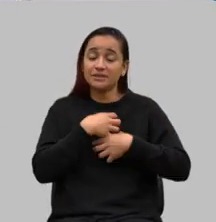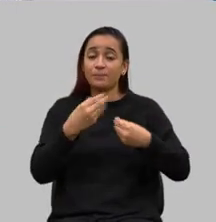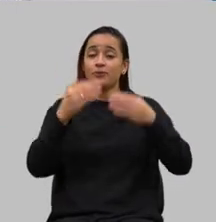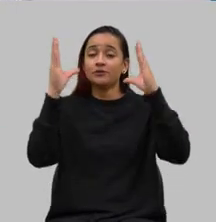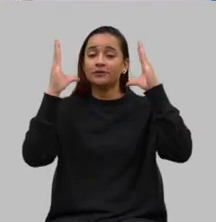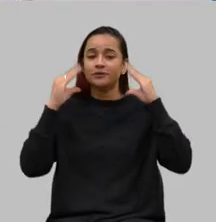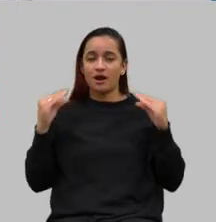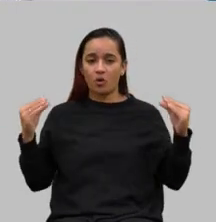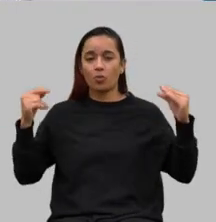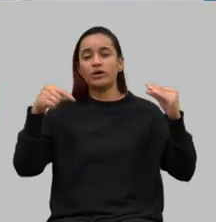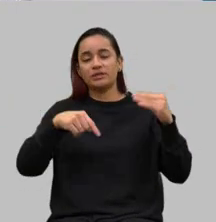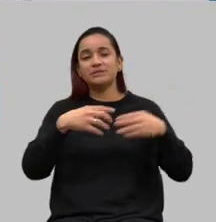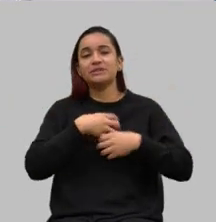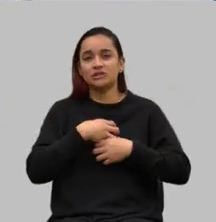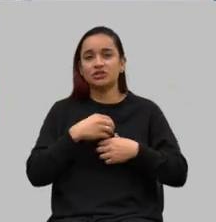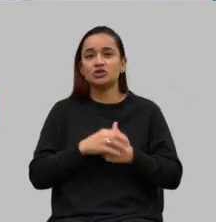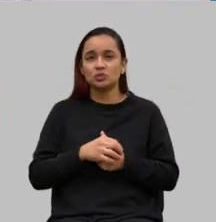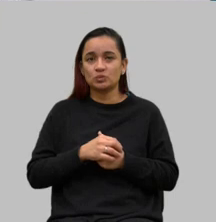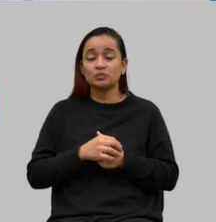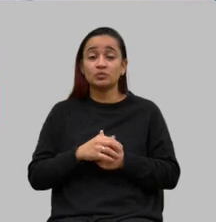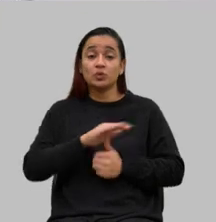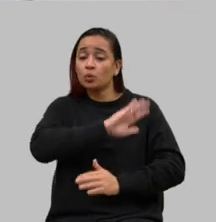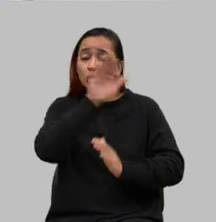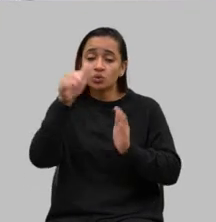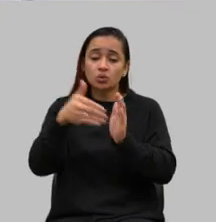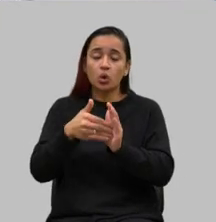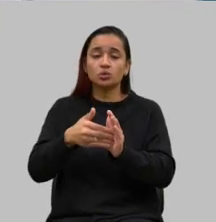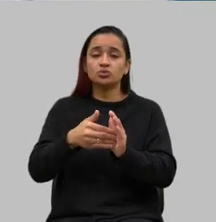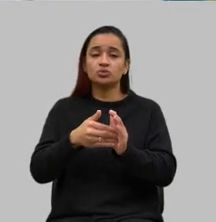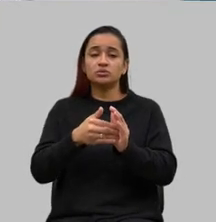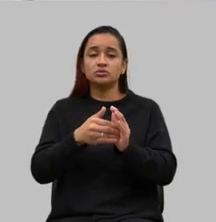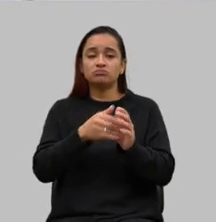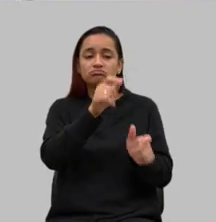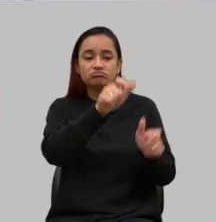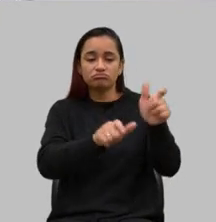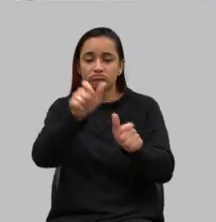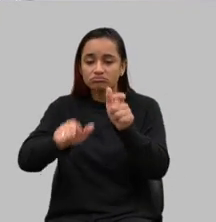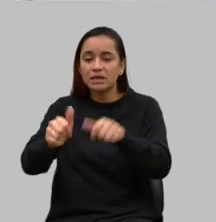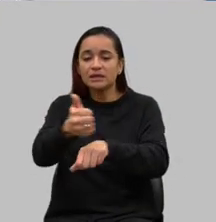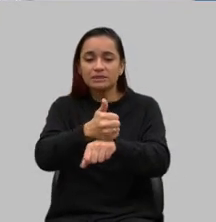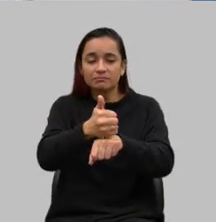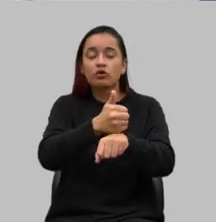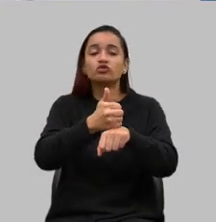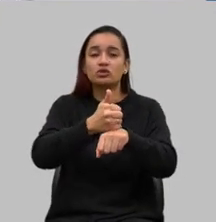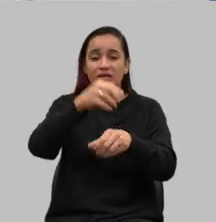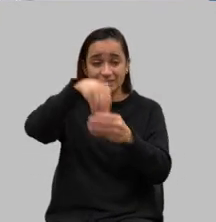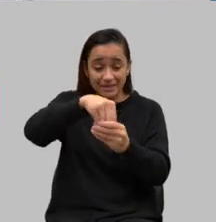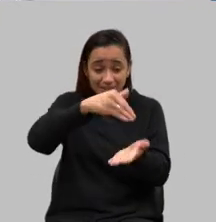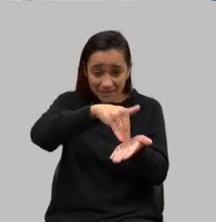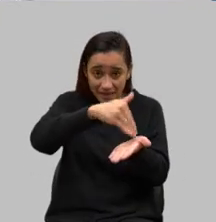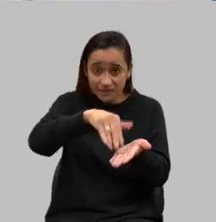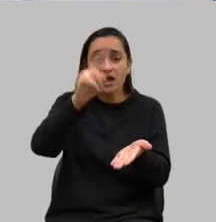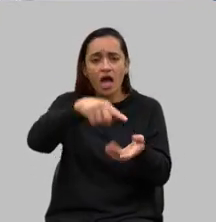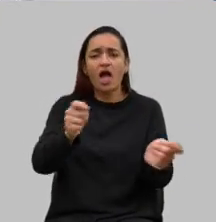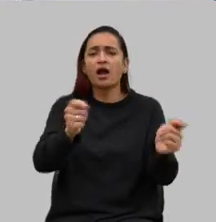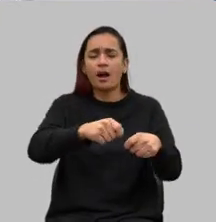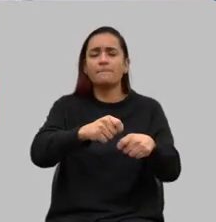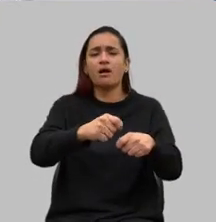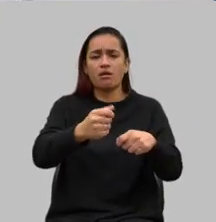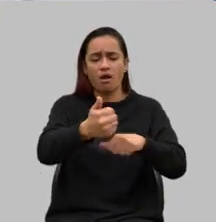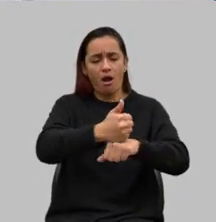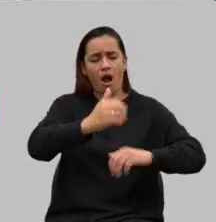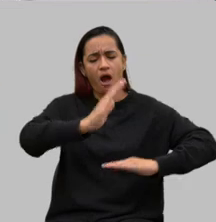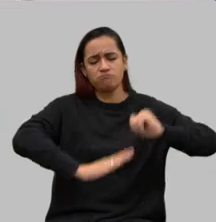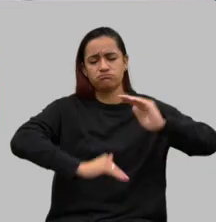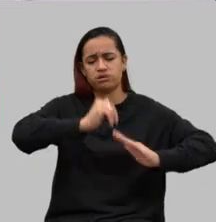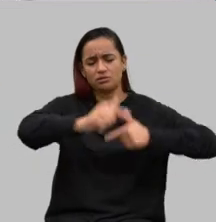sentido que todos os técnicos né que estão eh na Aria são competentes trabalham dedicam eh